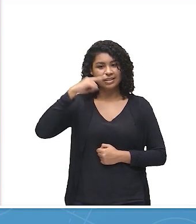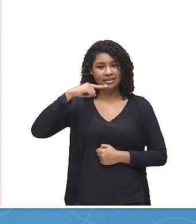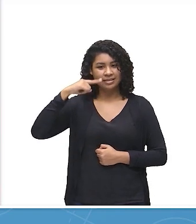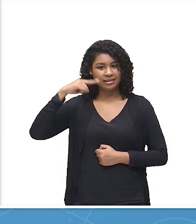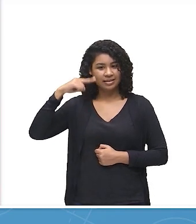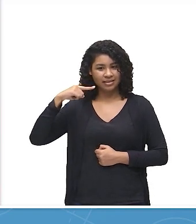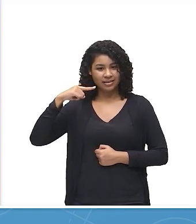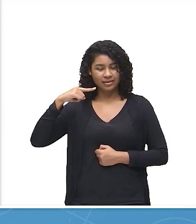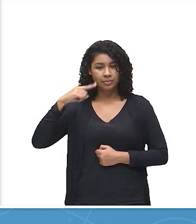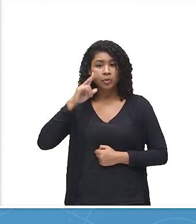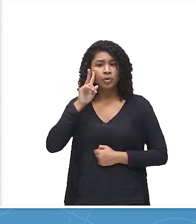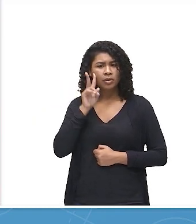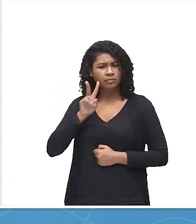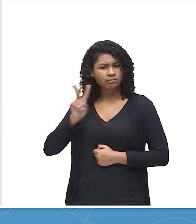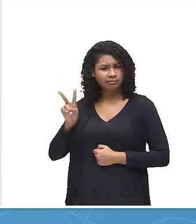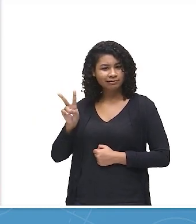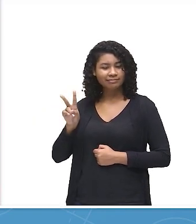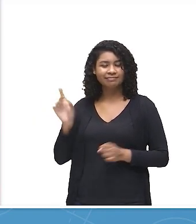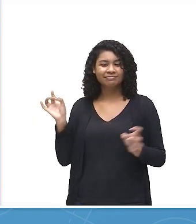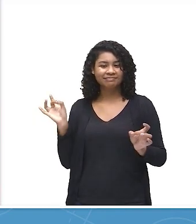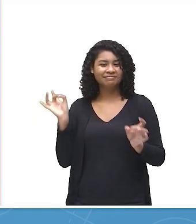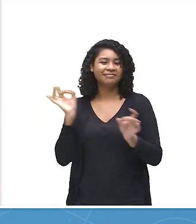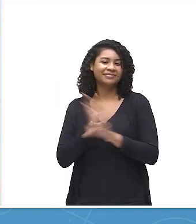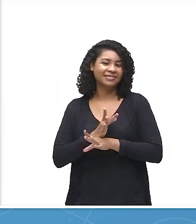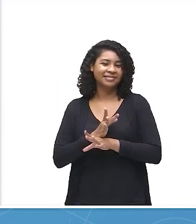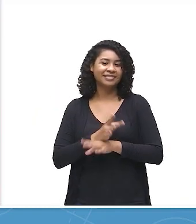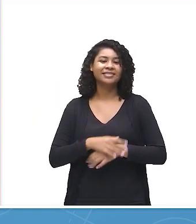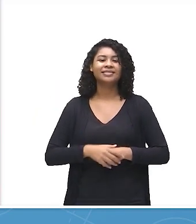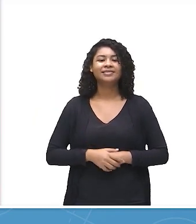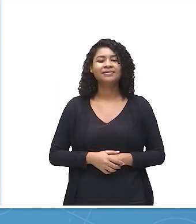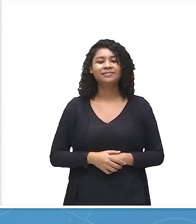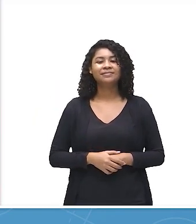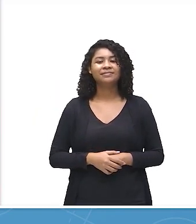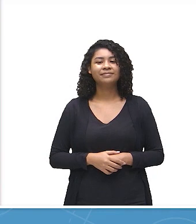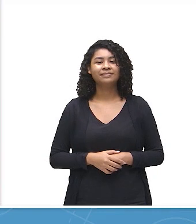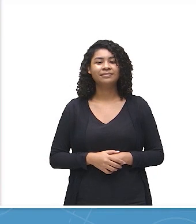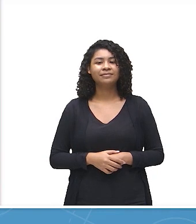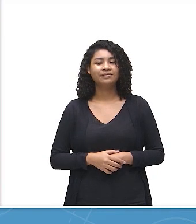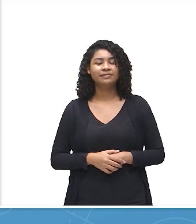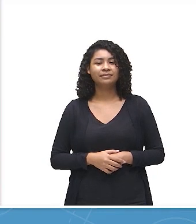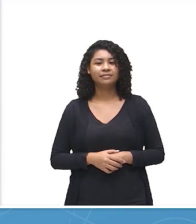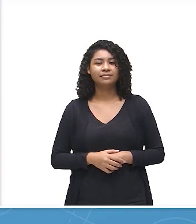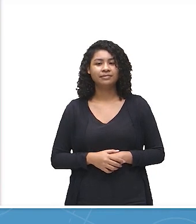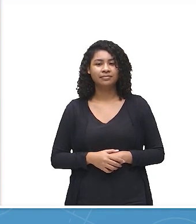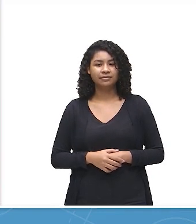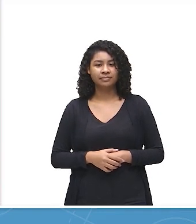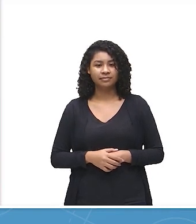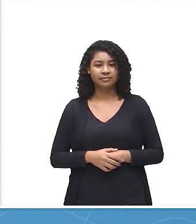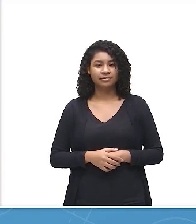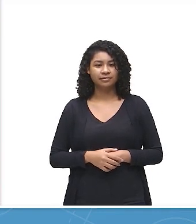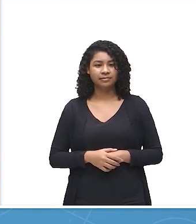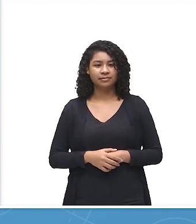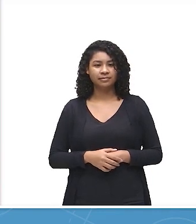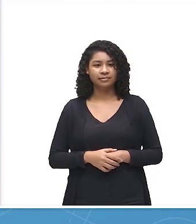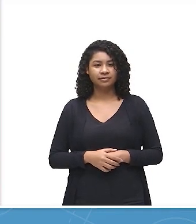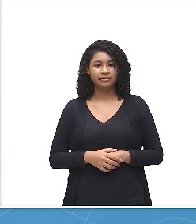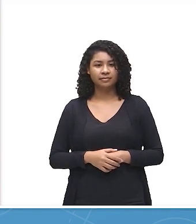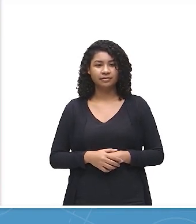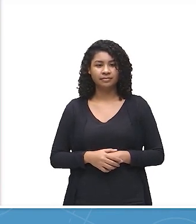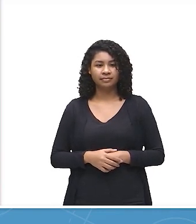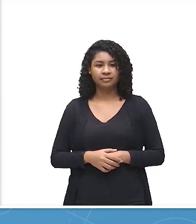Right? Have lunch. Também é um verbo de daily routine. Daily routine. Vocabulário de